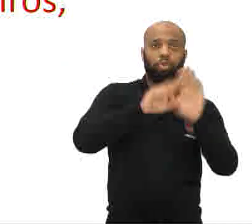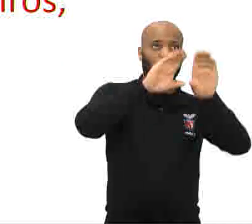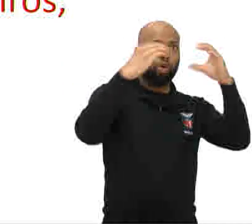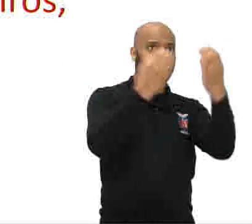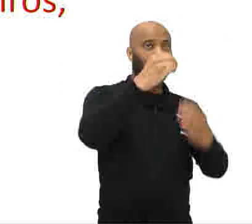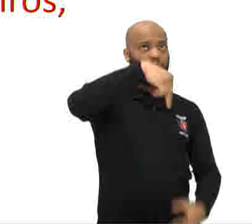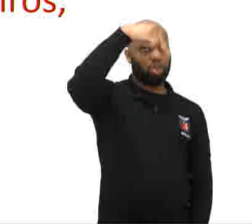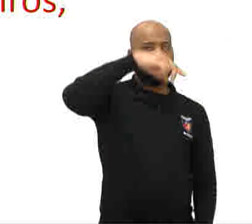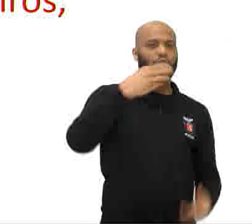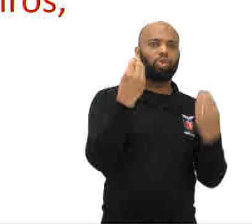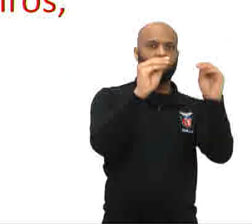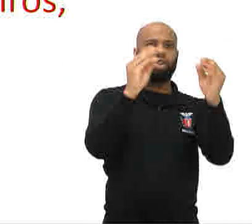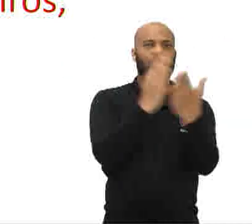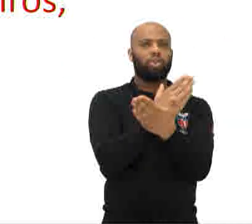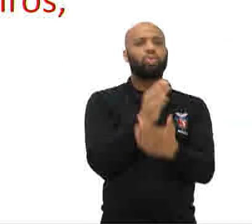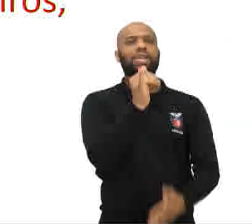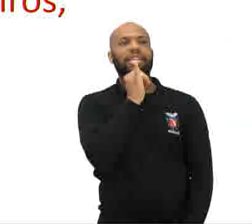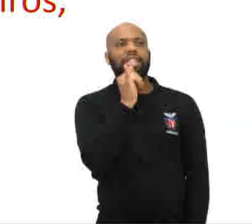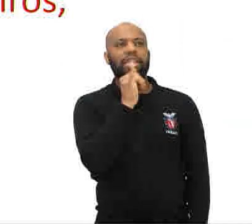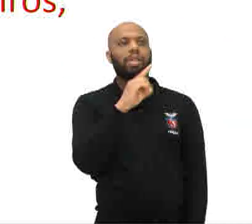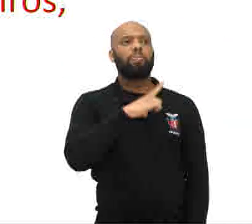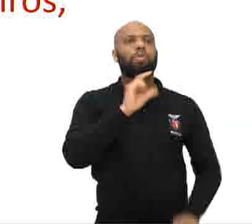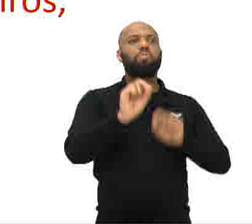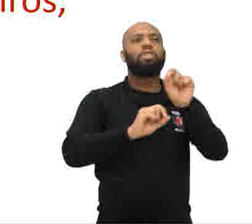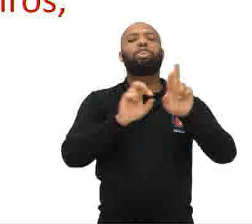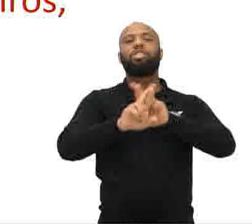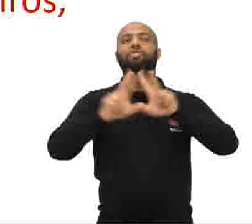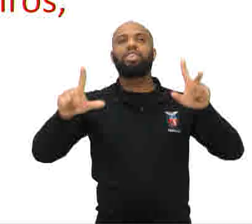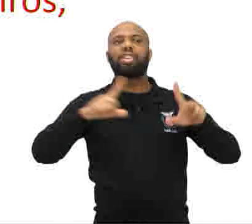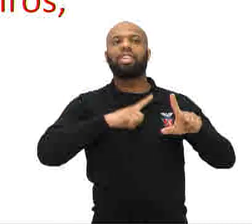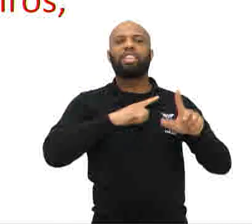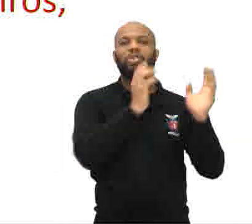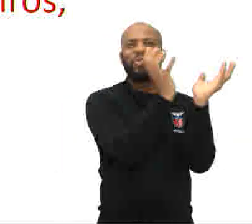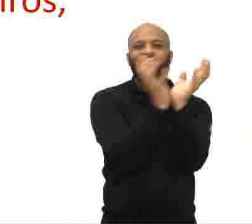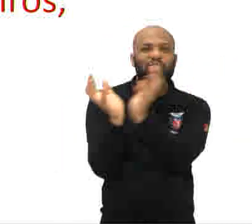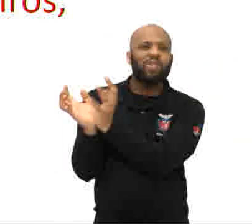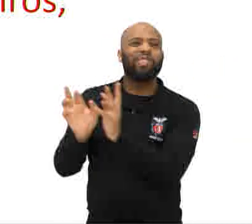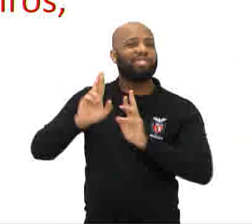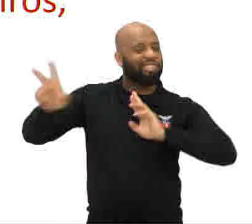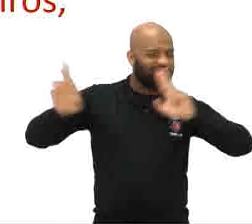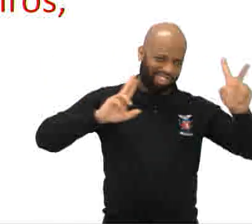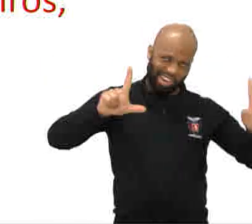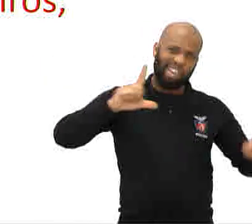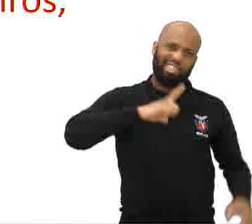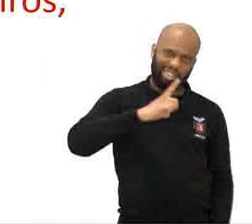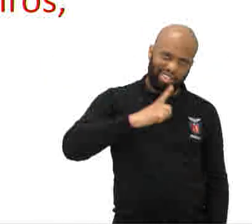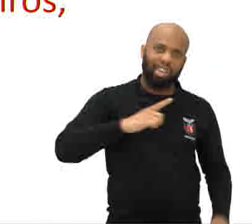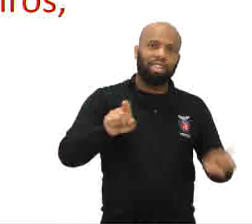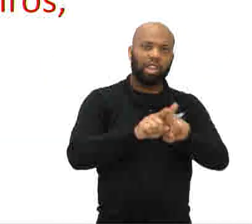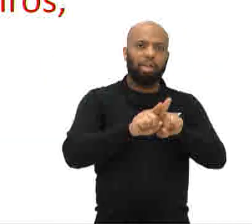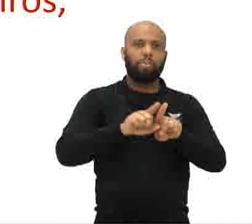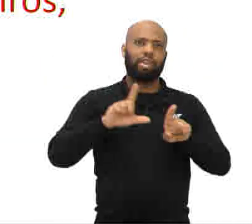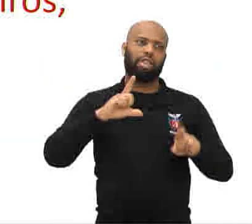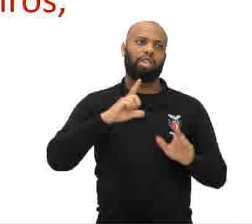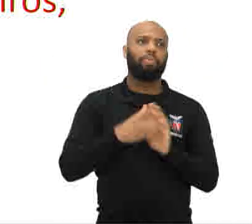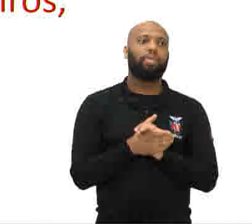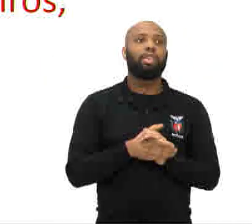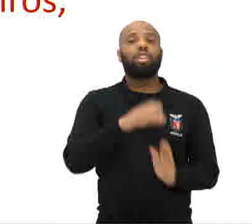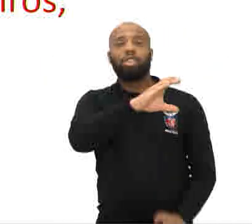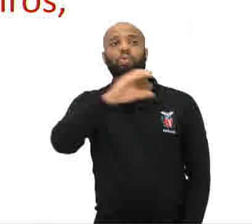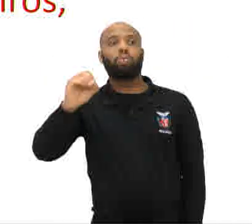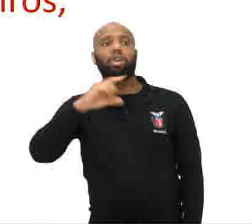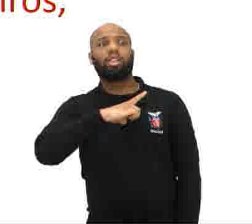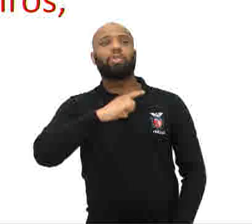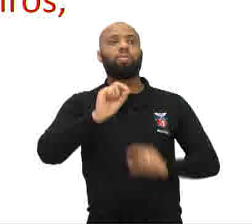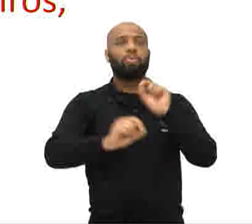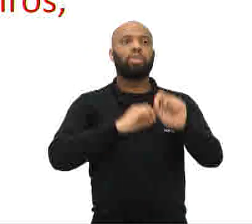então coloquei alguns exemplos ali. O que que difere? Os pecunheiros, os piaçabeiros, comunidades quilombolas. E no